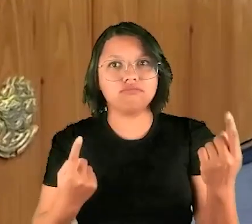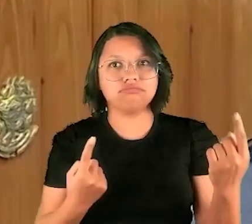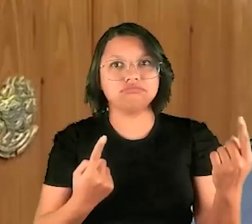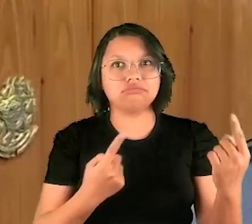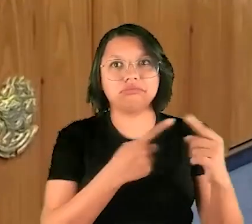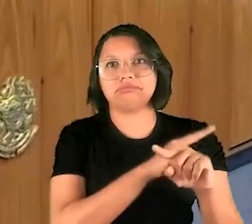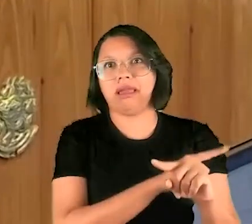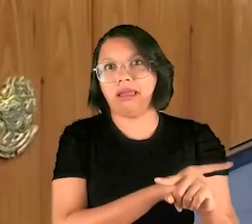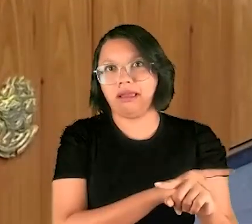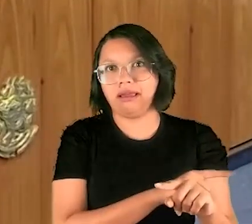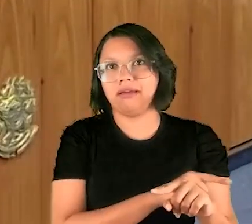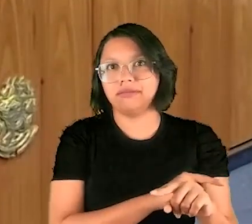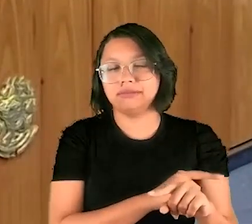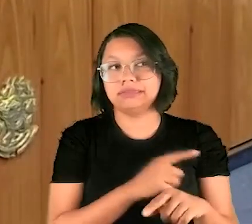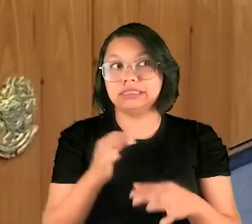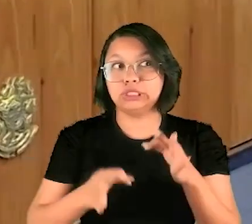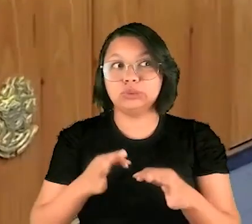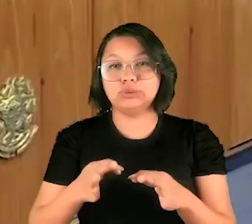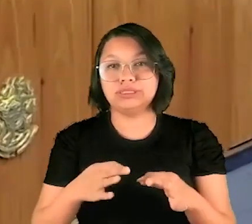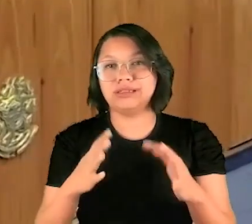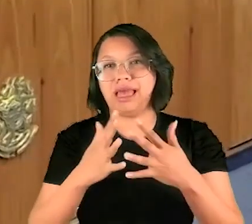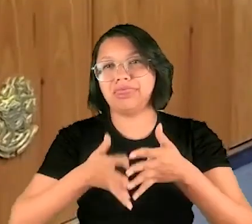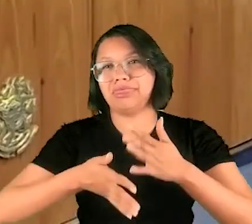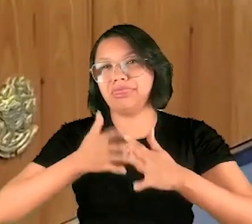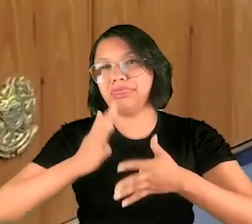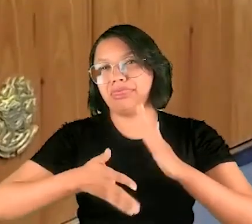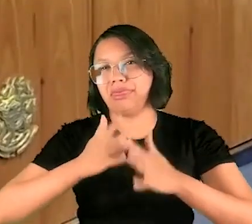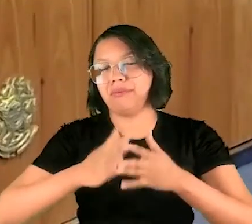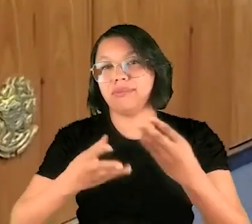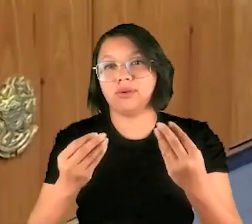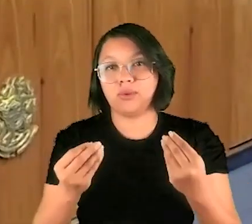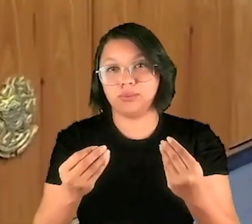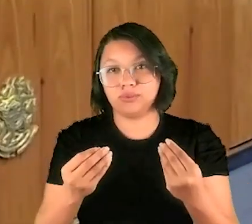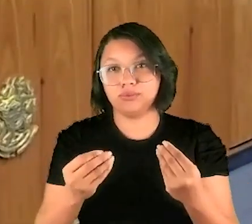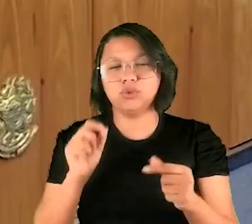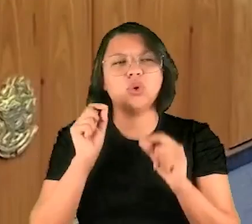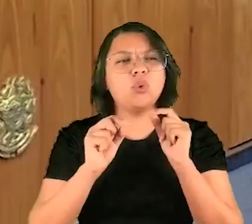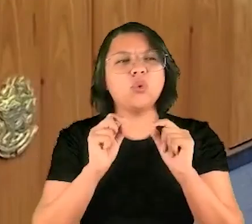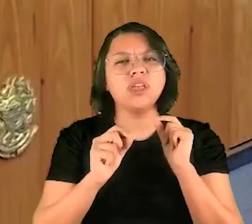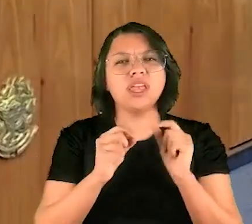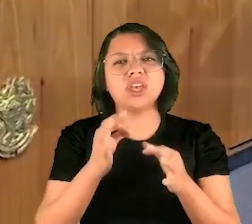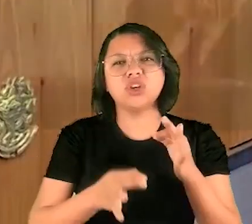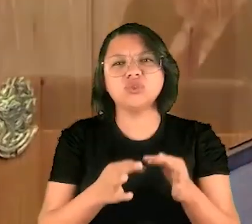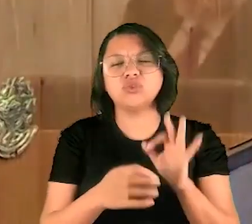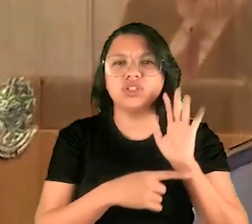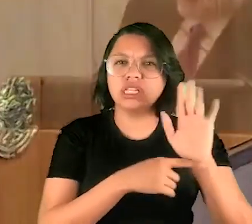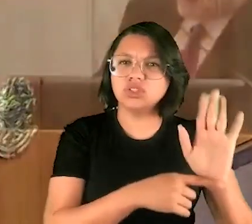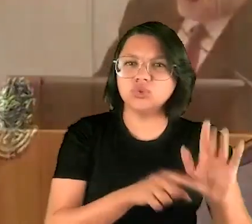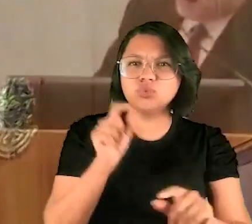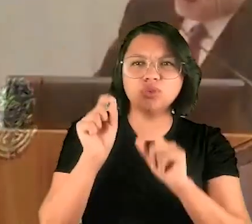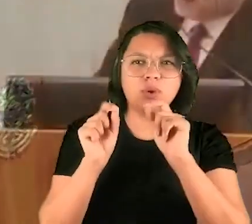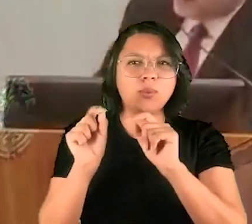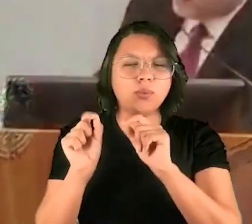exatamente o contrário, a justiça tem atrapalhado muito. O que a justiça tem ajudado? O que a justiça tem atrapalhado?